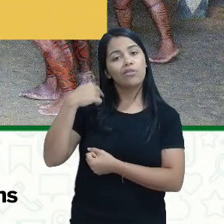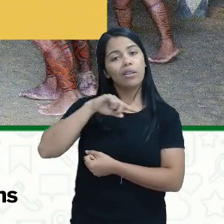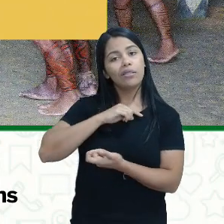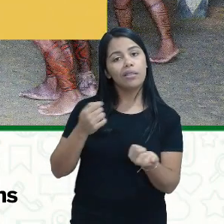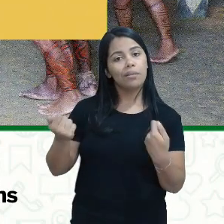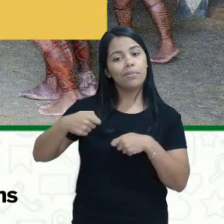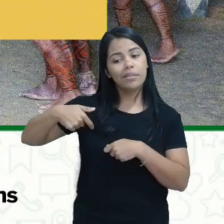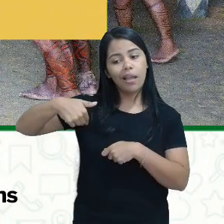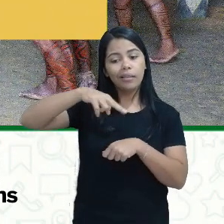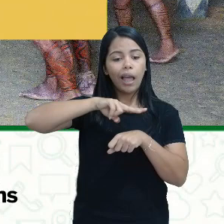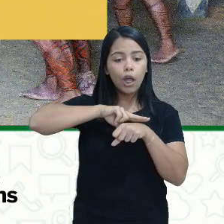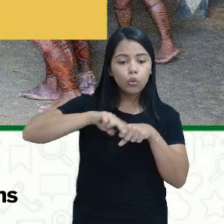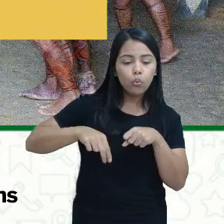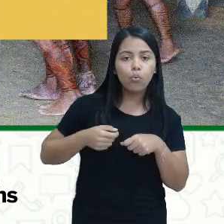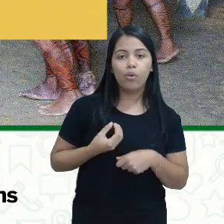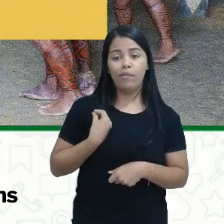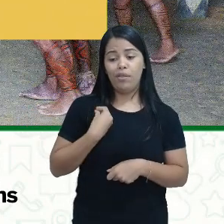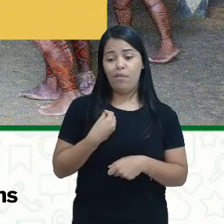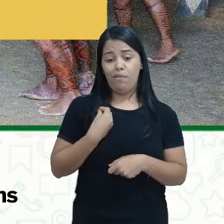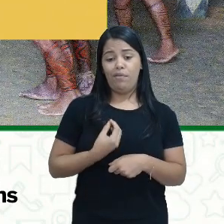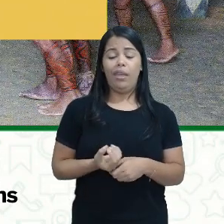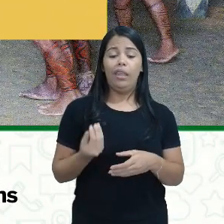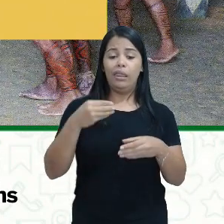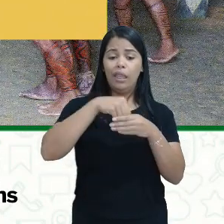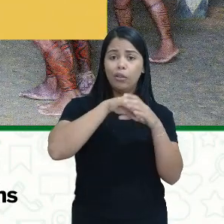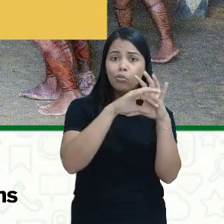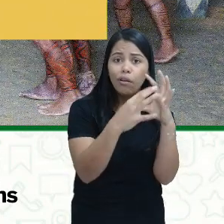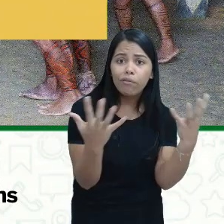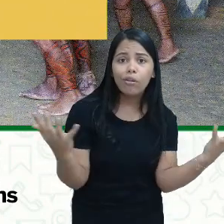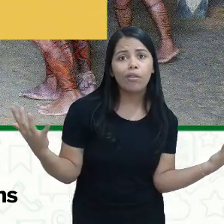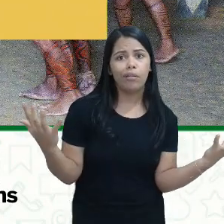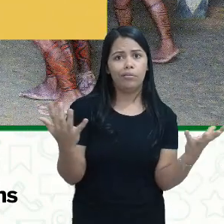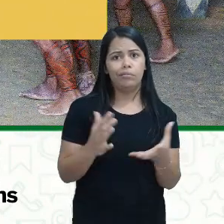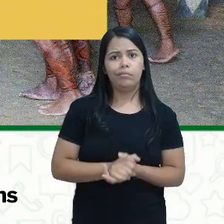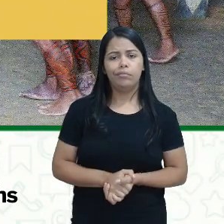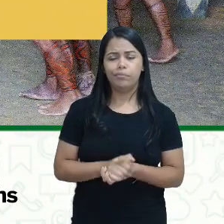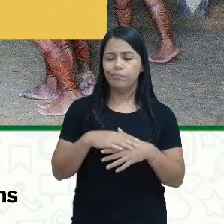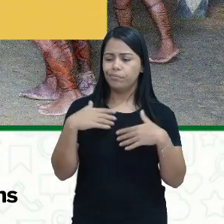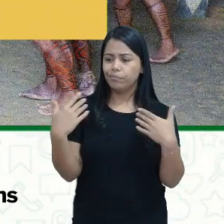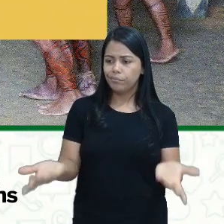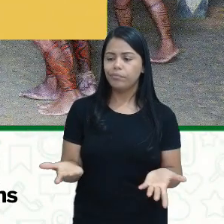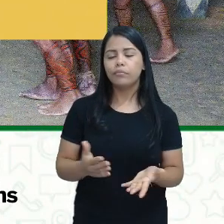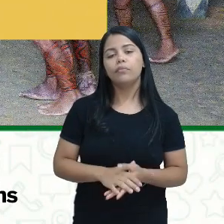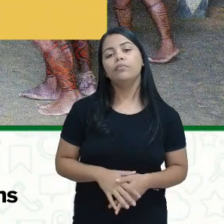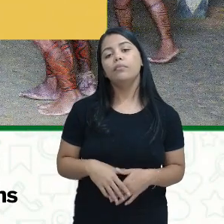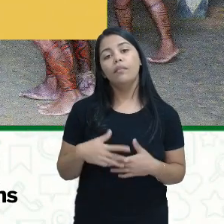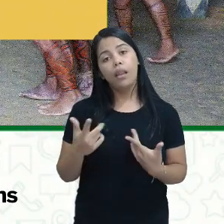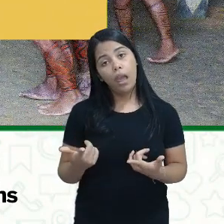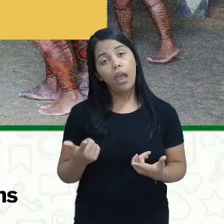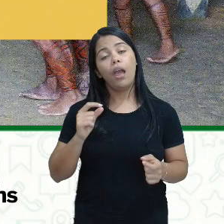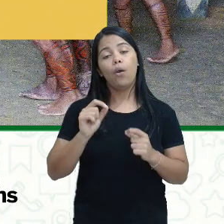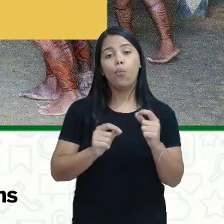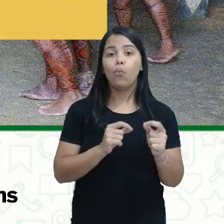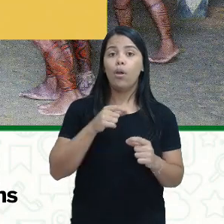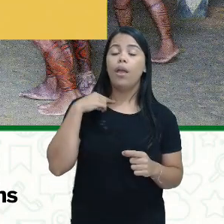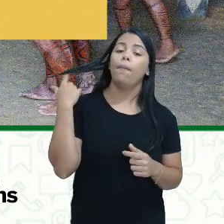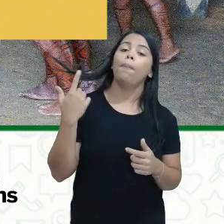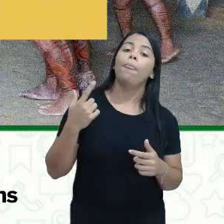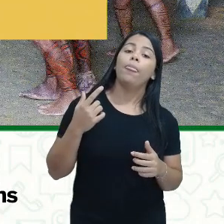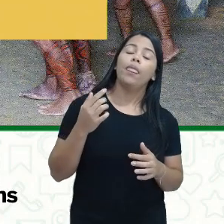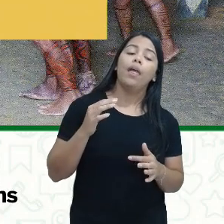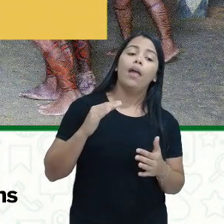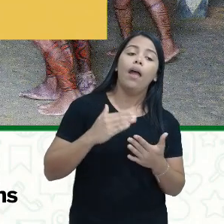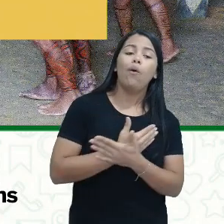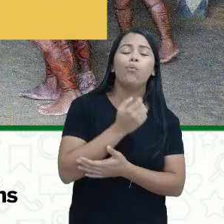no mato. Essa é a visão de algumas pessoas. Então, ou seja, é justamente as instituições, né, que estão dentro